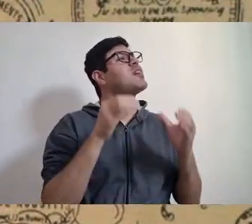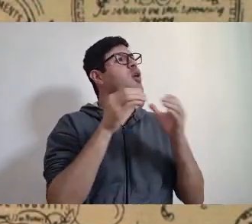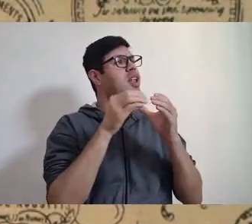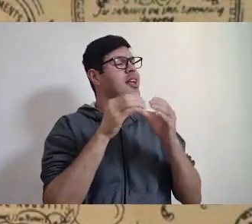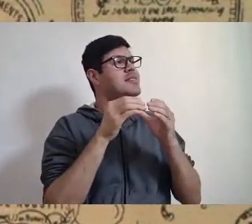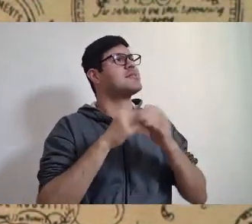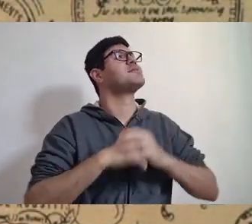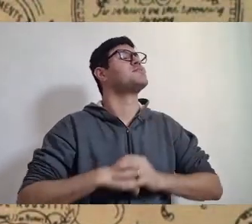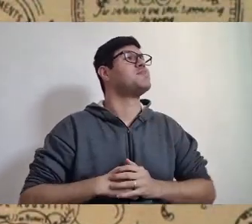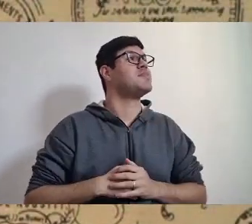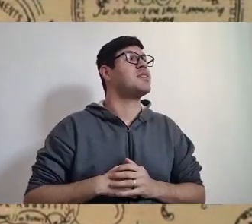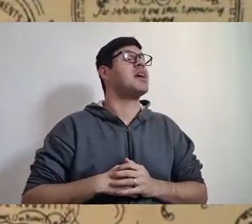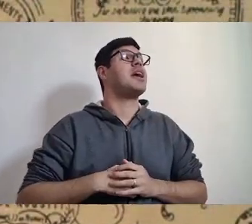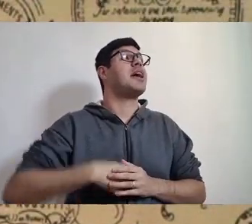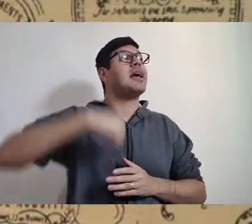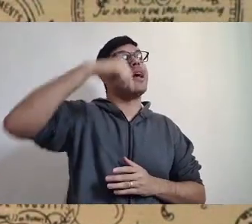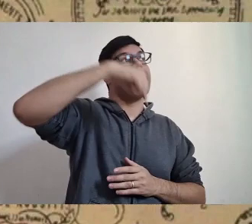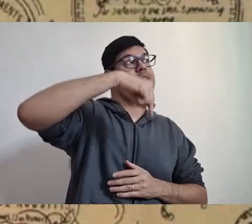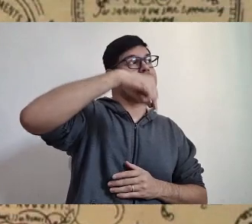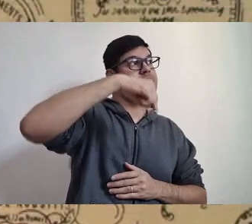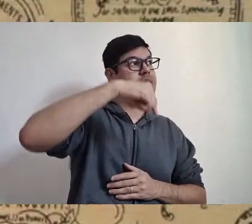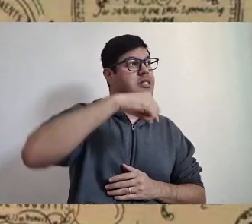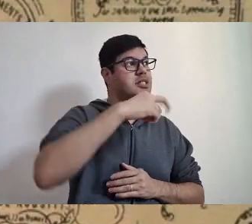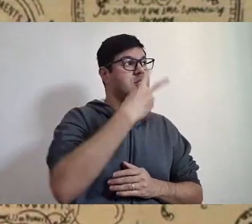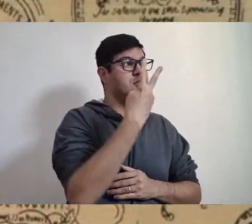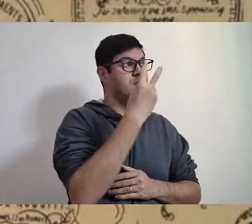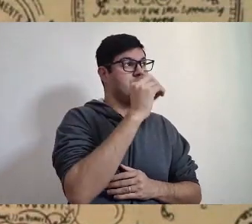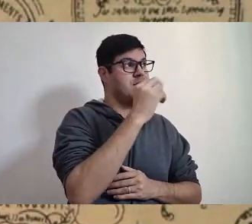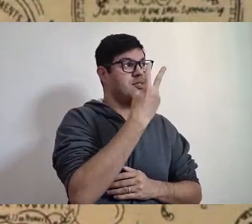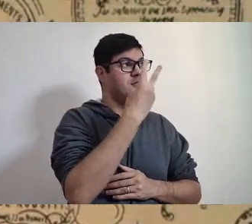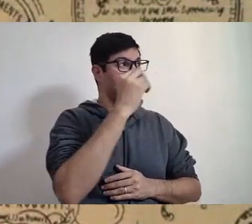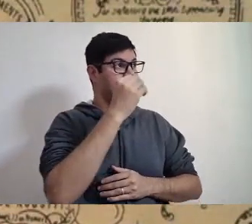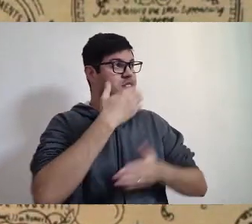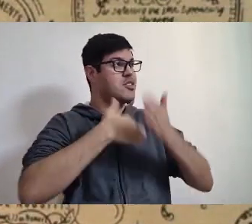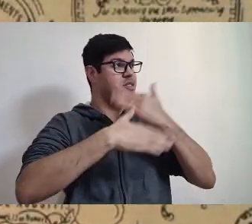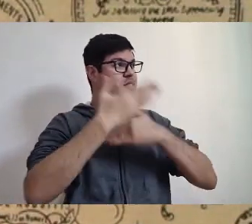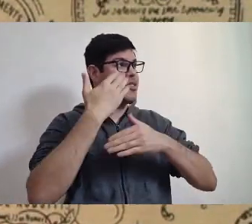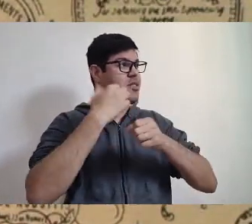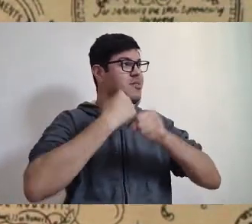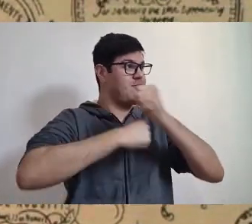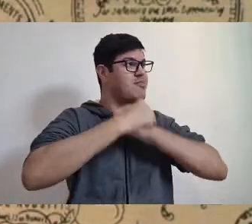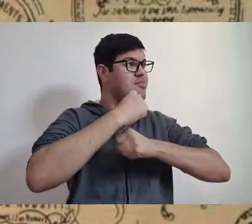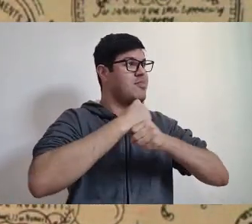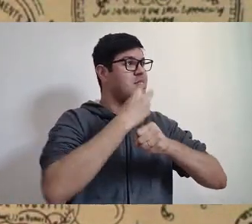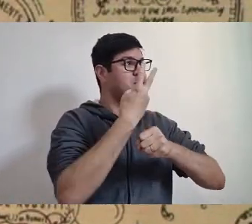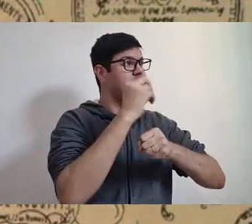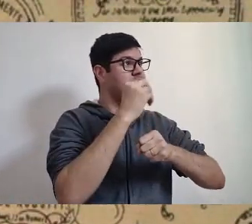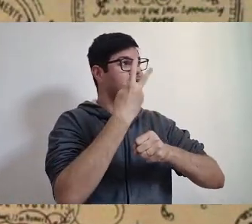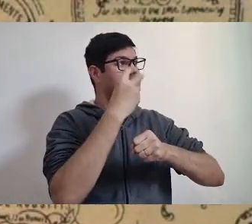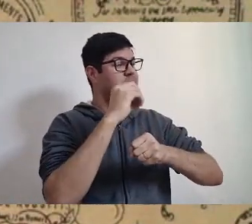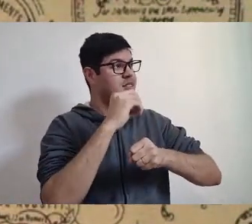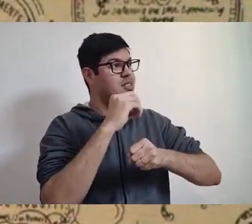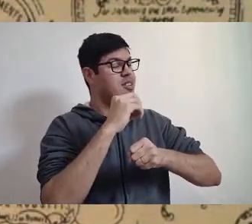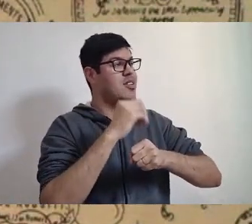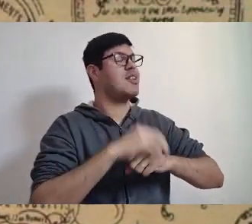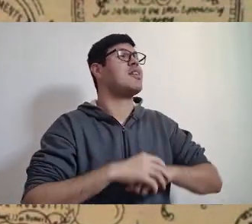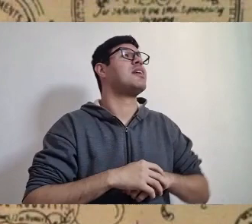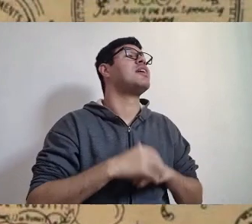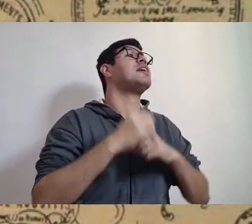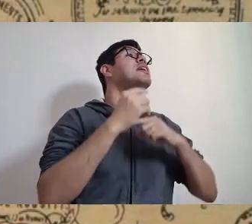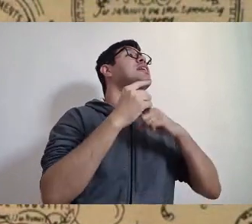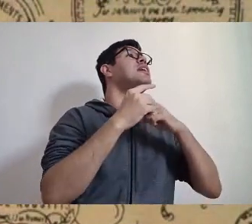isso. Aí nessa eleição aqui de 2020, eu tive 1.568. Ah, já aumentou.